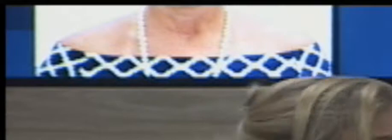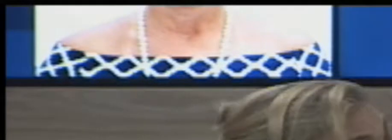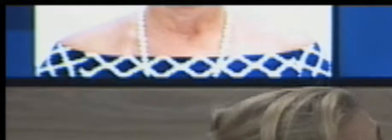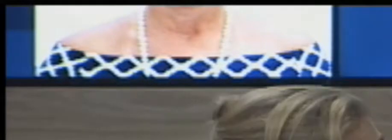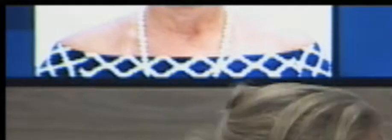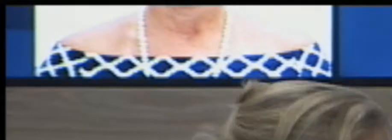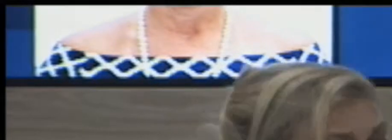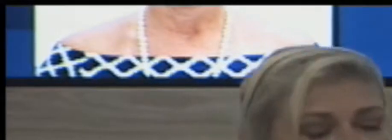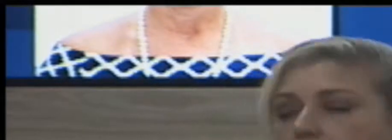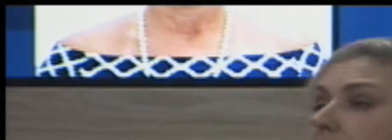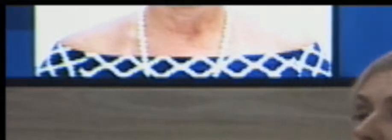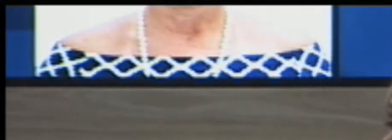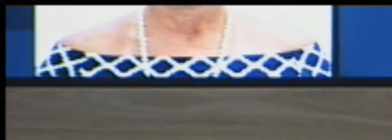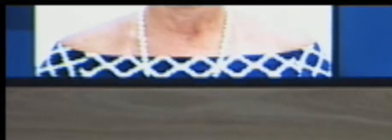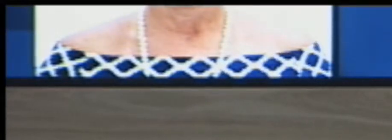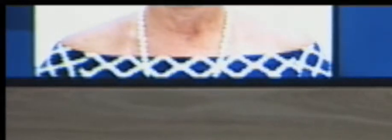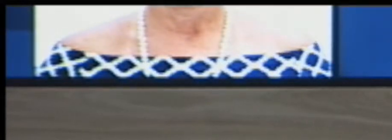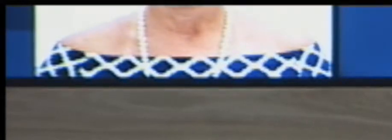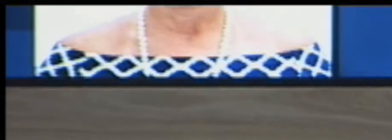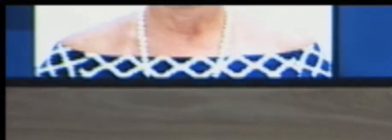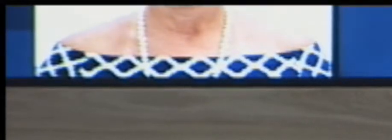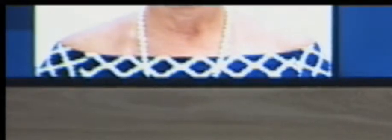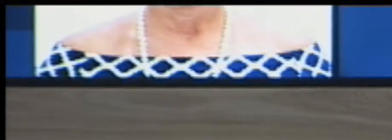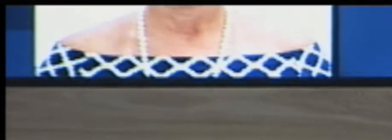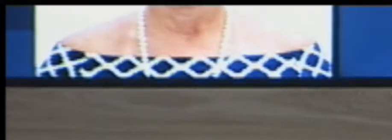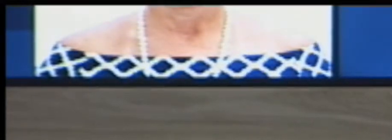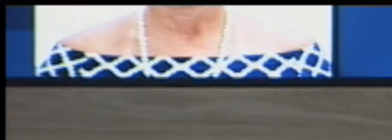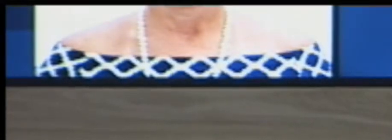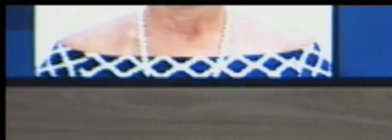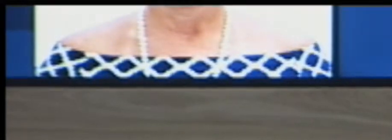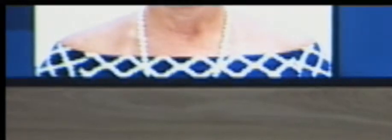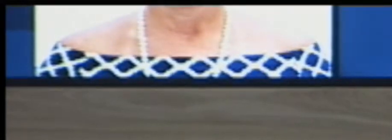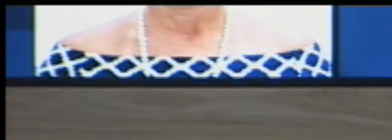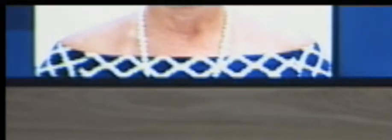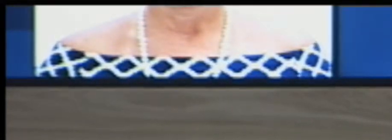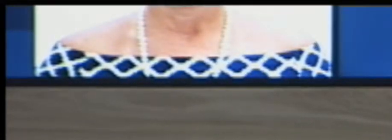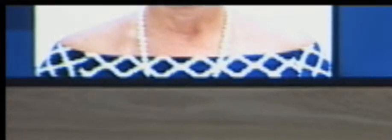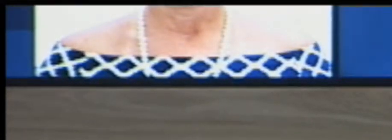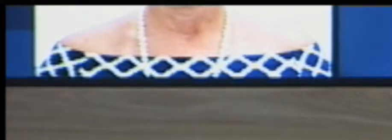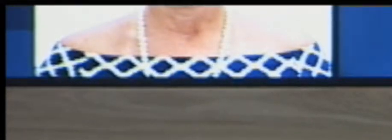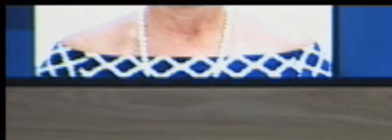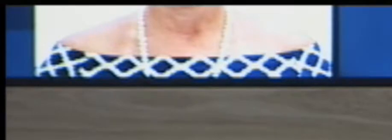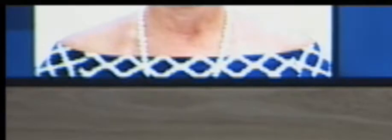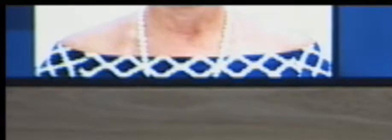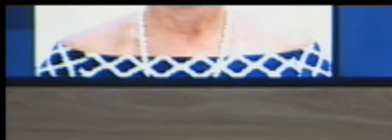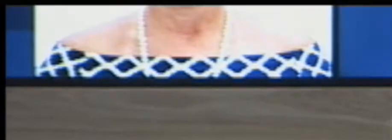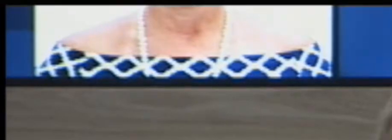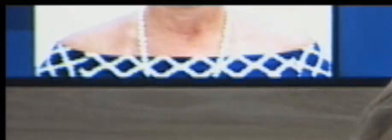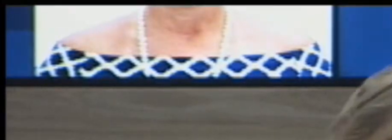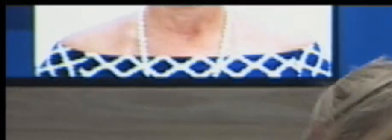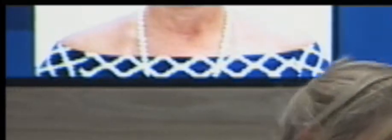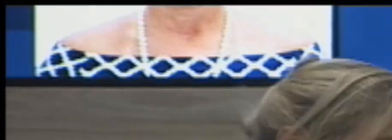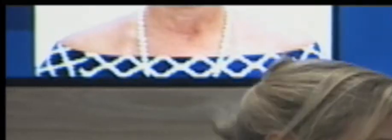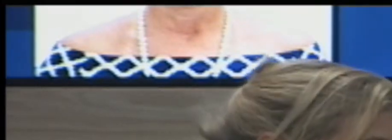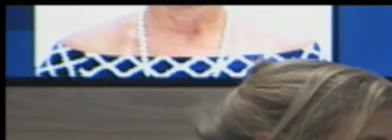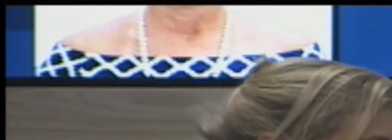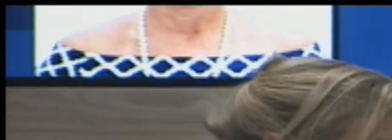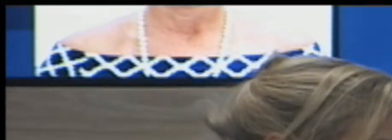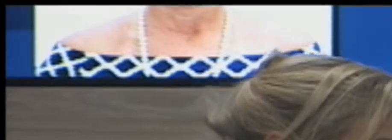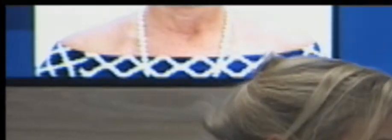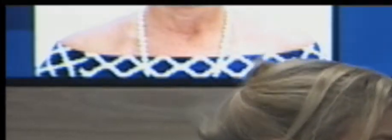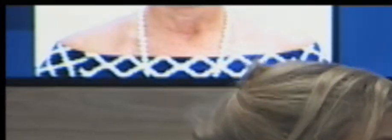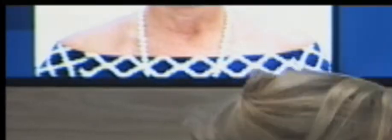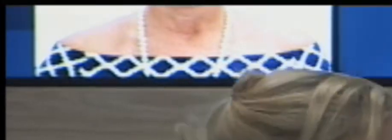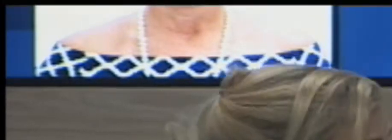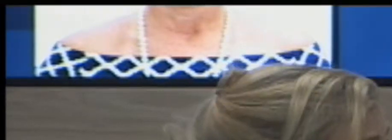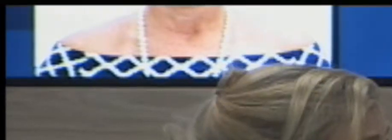com dificuldades, tanto, muitas vezes, enfrentado pelos membros desse conselho, quanto por